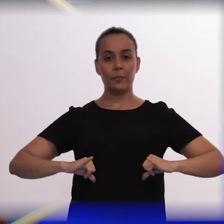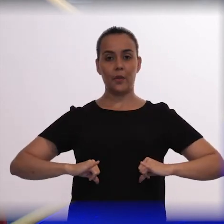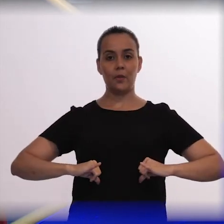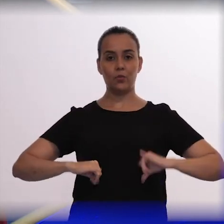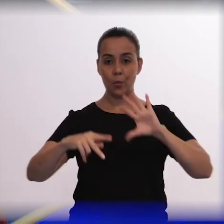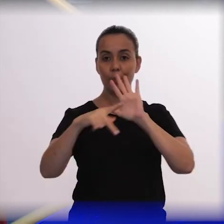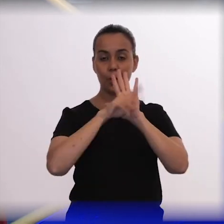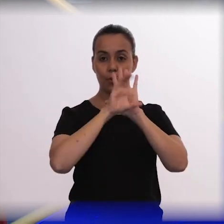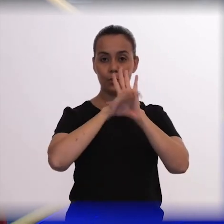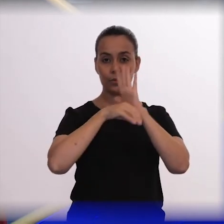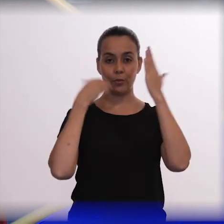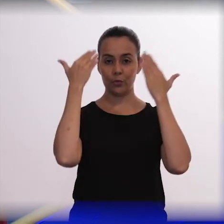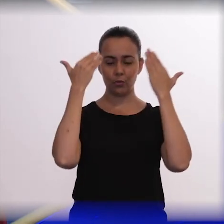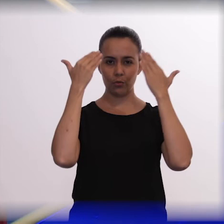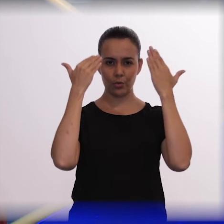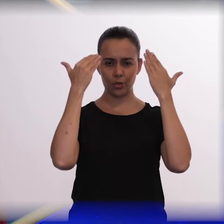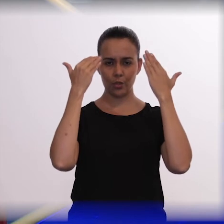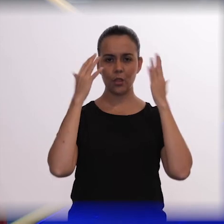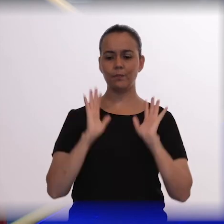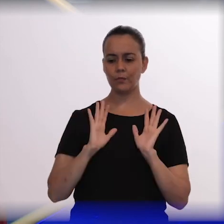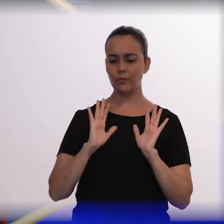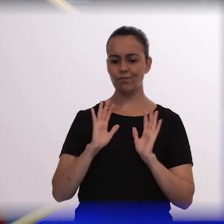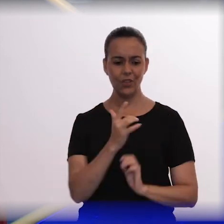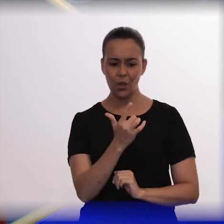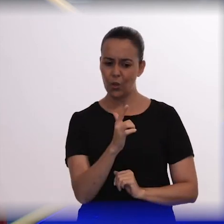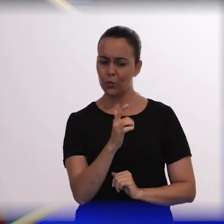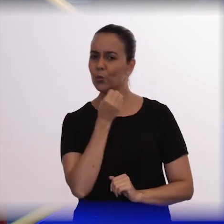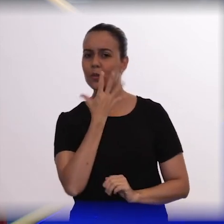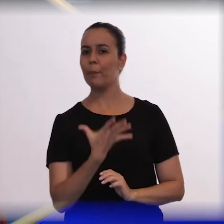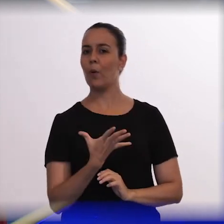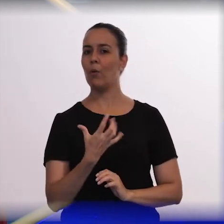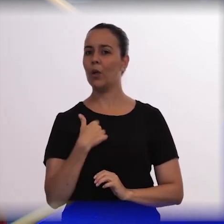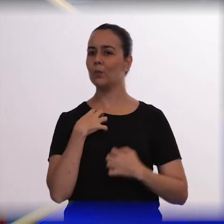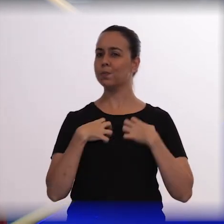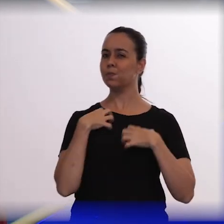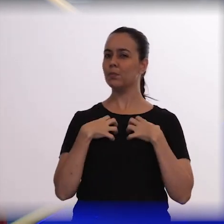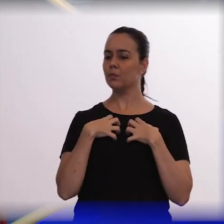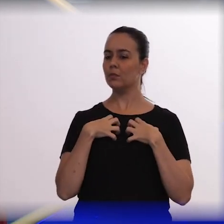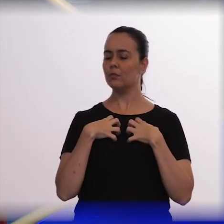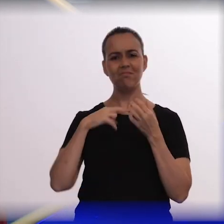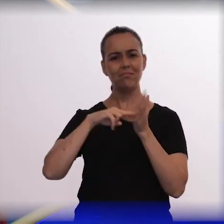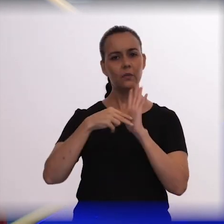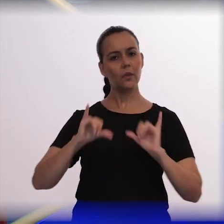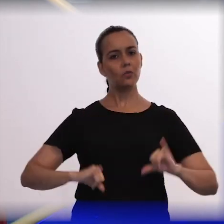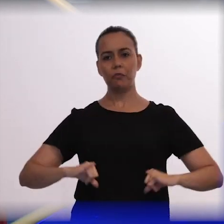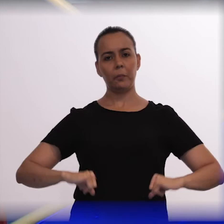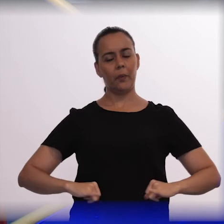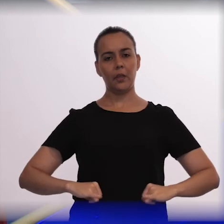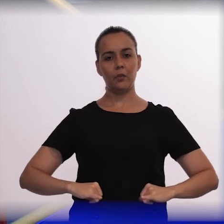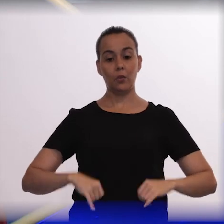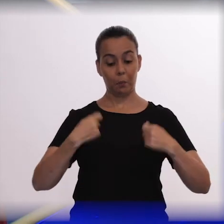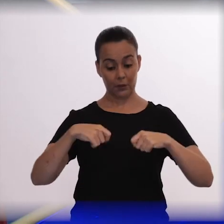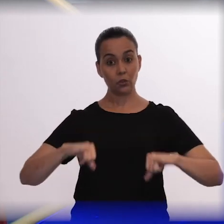Primeiro, há uma percepção de que algo não está bem. Eu me sinto mal. Isso não é sofrimento. Porque para haver